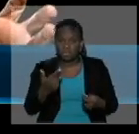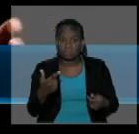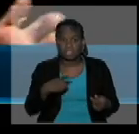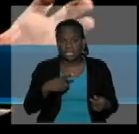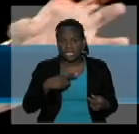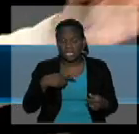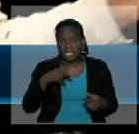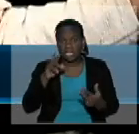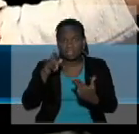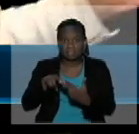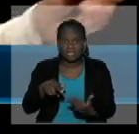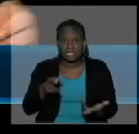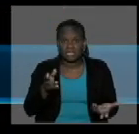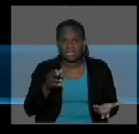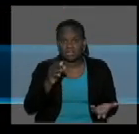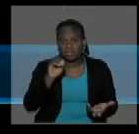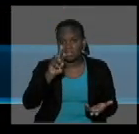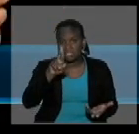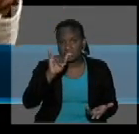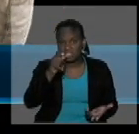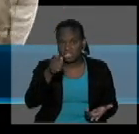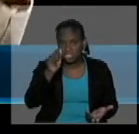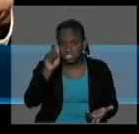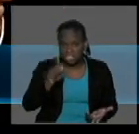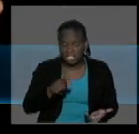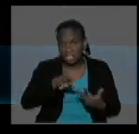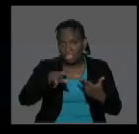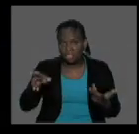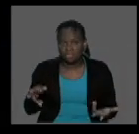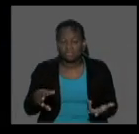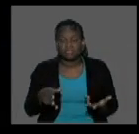linguísticas que a gente se refere a orixá, inquice e voodoo. Mas